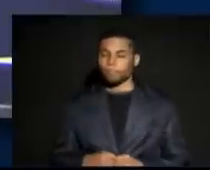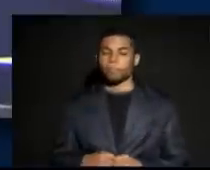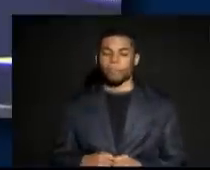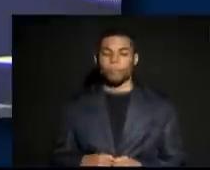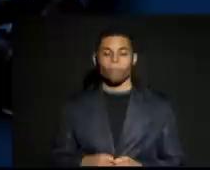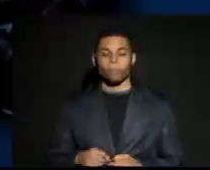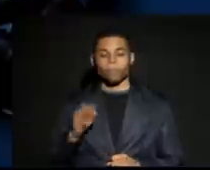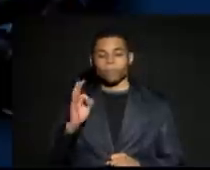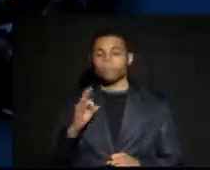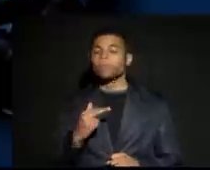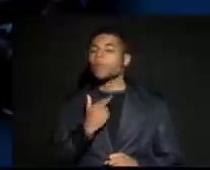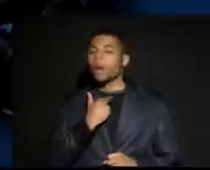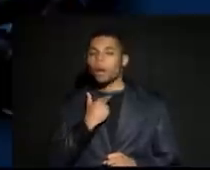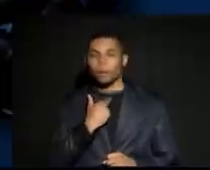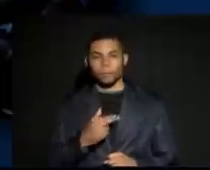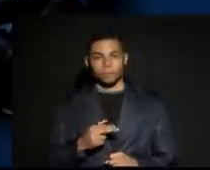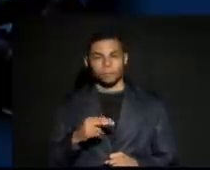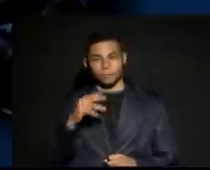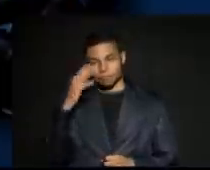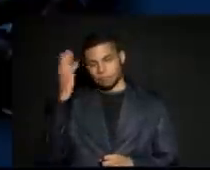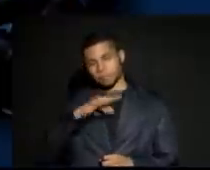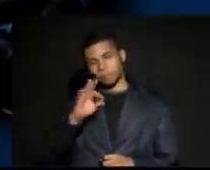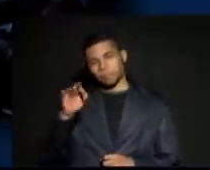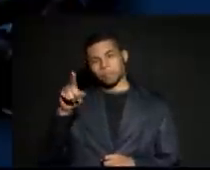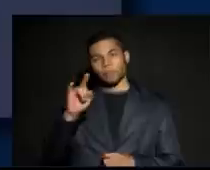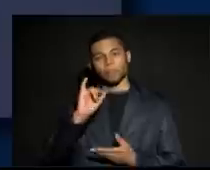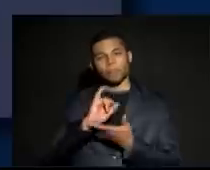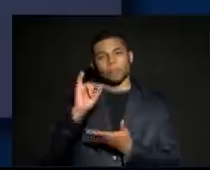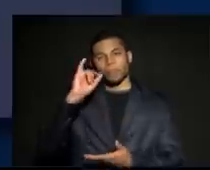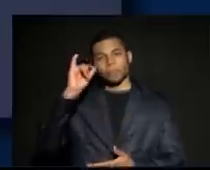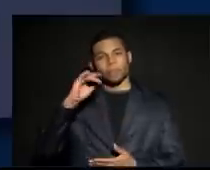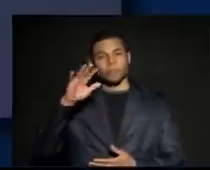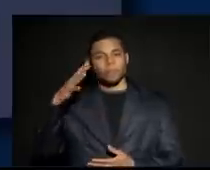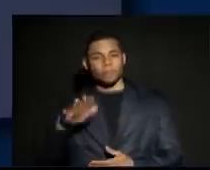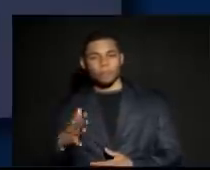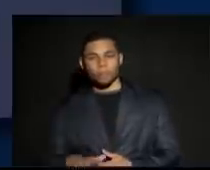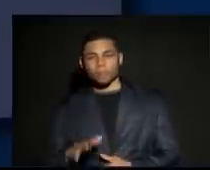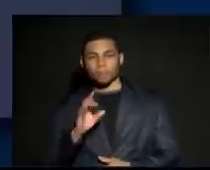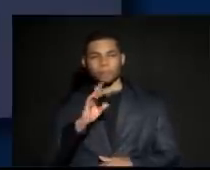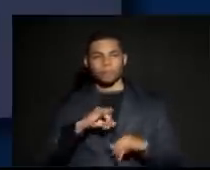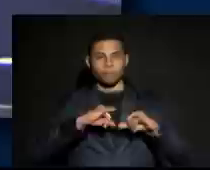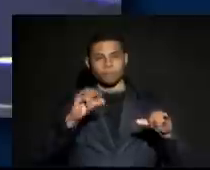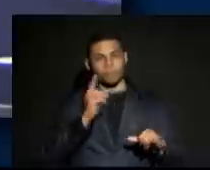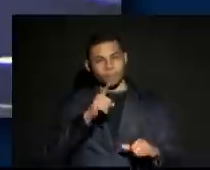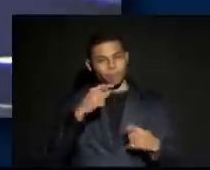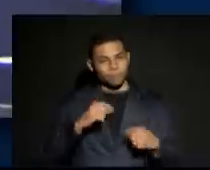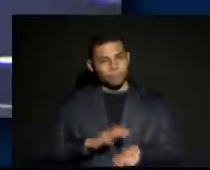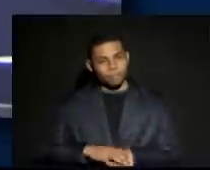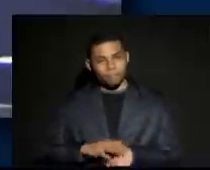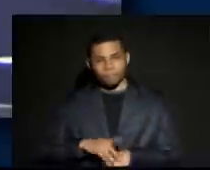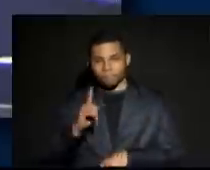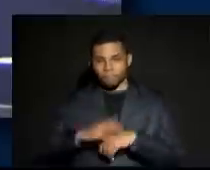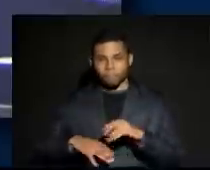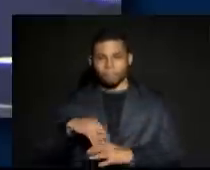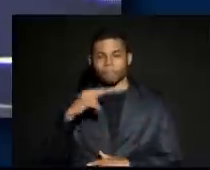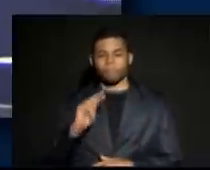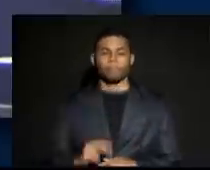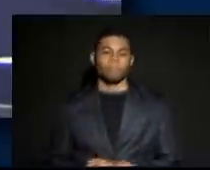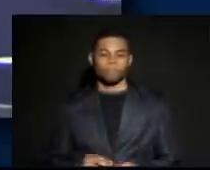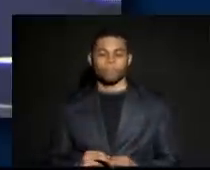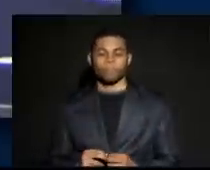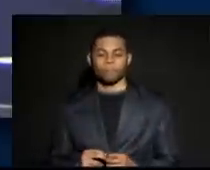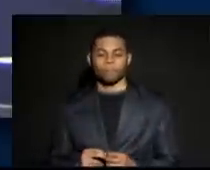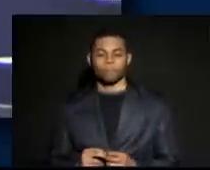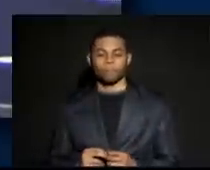não dá a declarar que a inflação caiu você vai ter que fazer alguma coisa para isso É